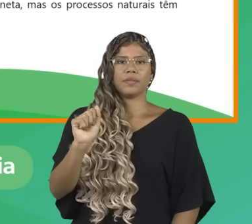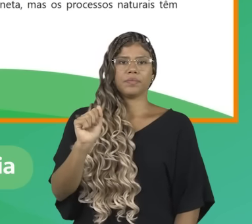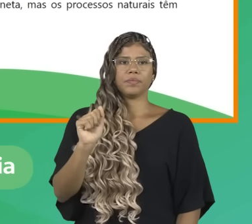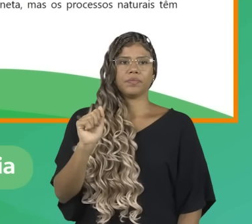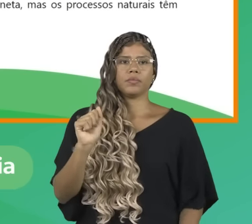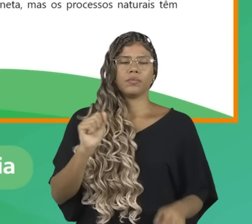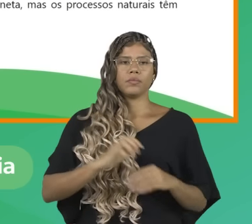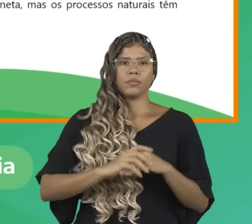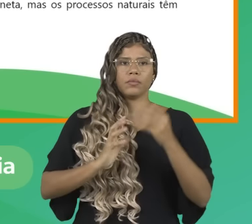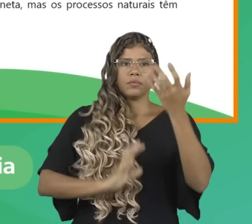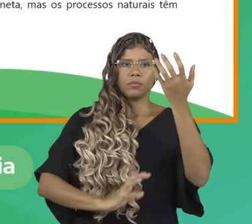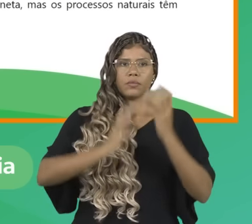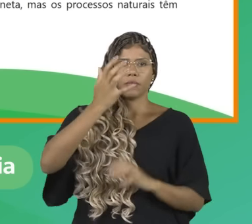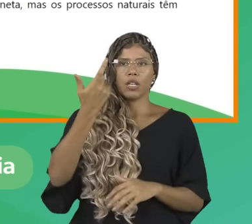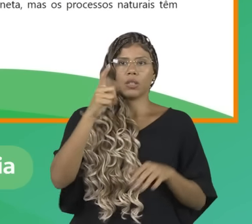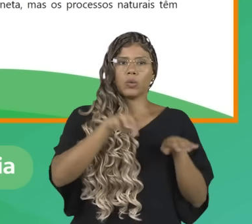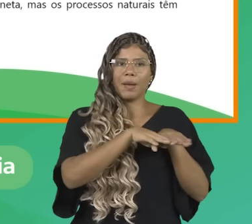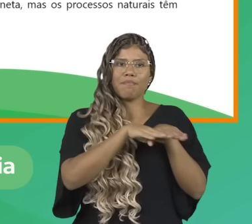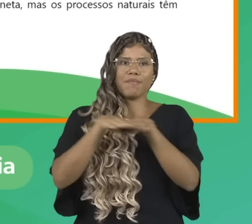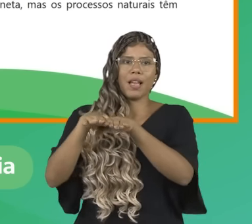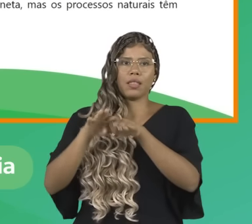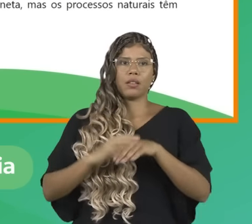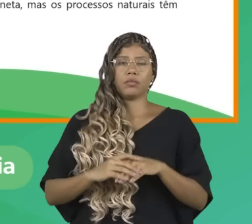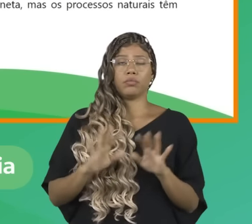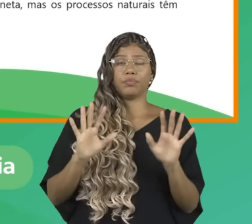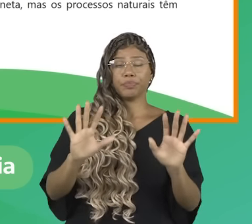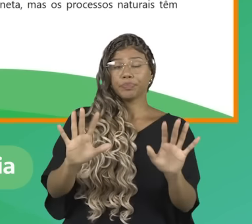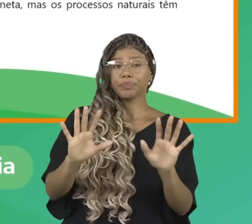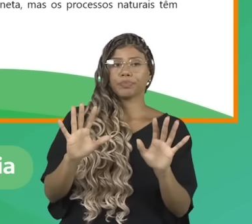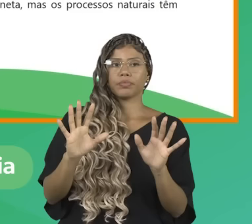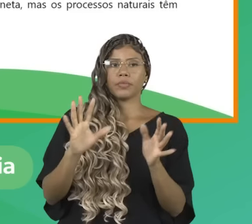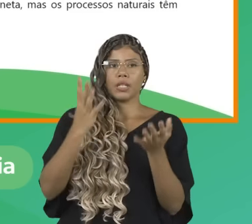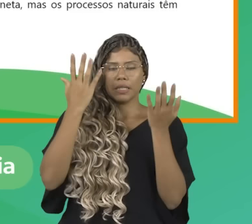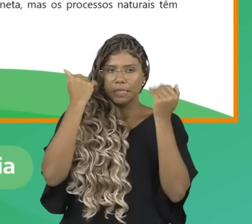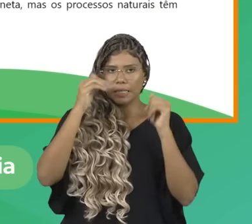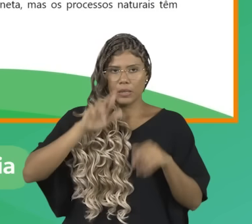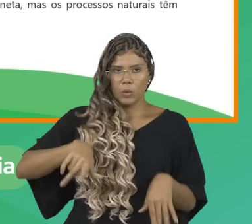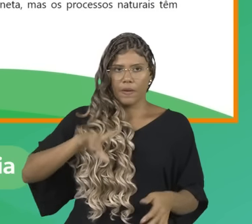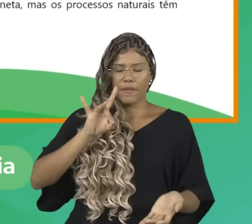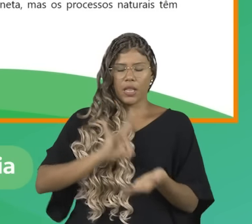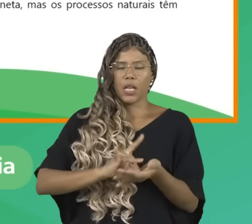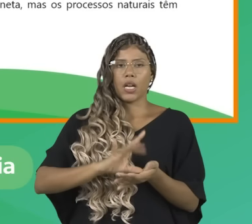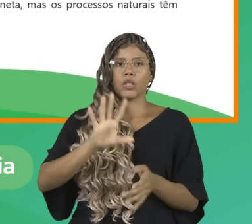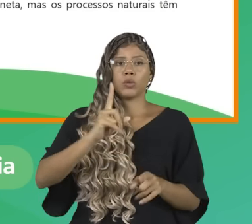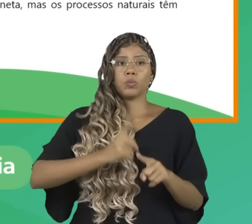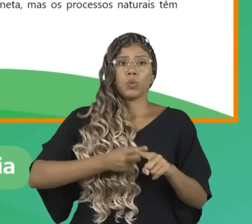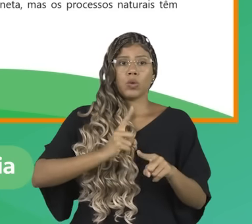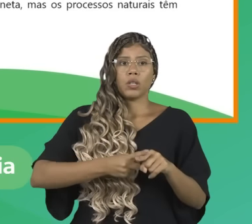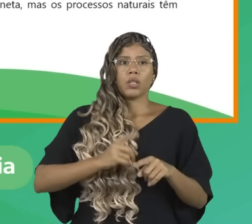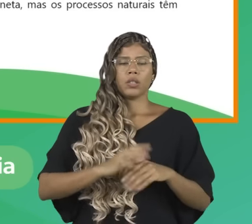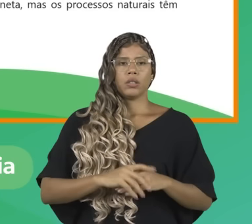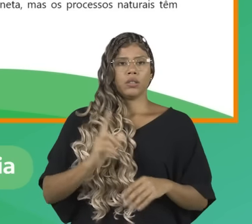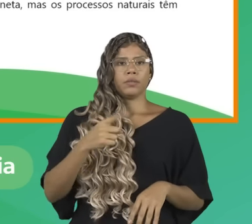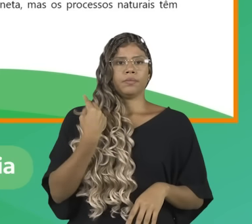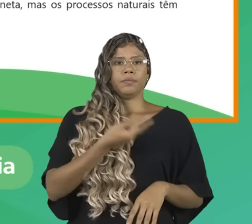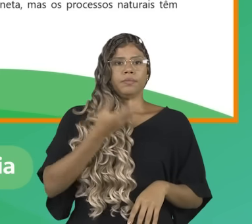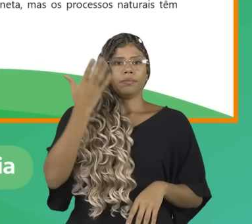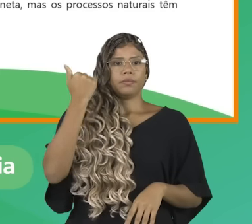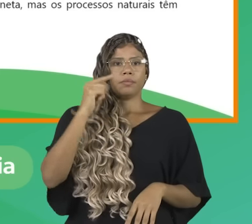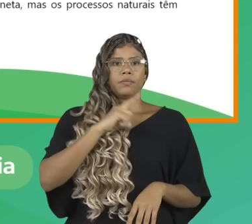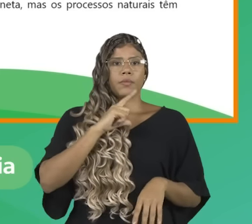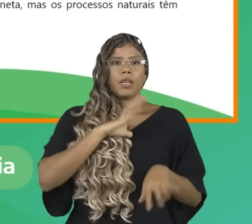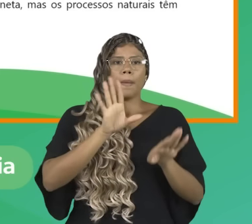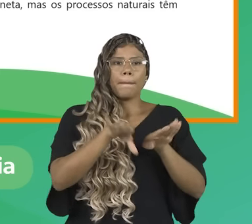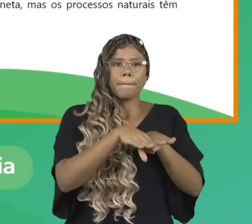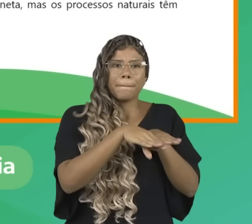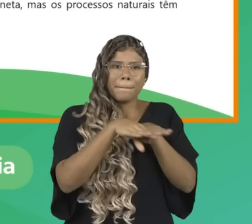Na verdade, a gente sabe que isso não é verdade. Por quê? Sabemos que existem padrões muito bem definidos de zonas climáticas. Como eu